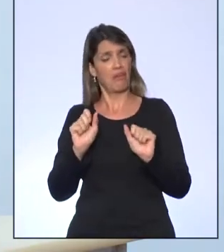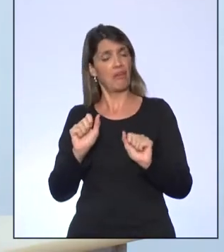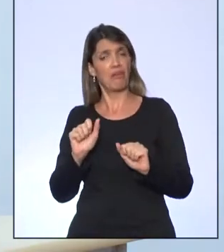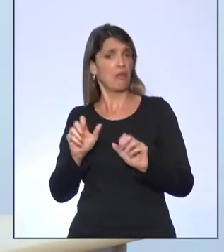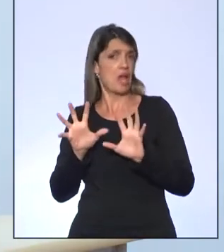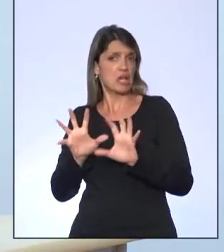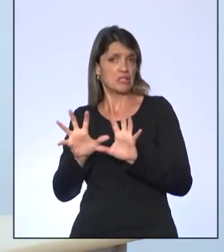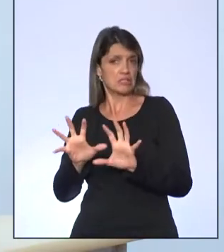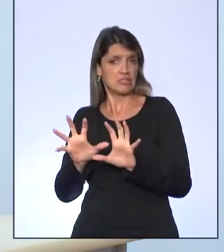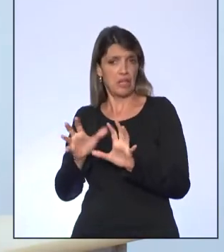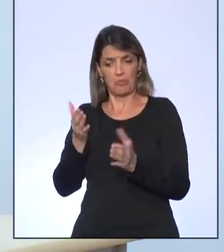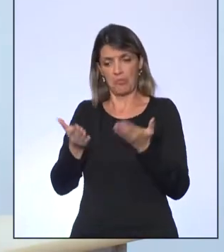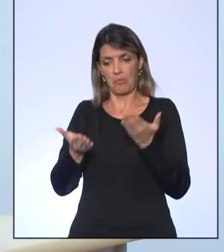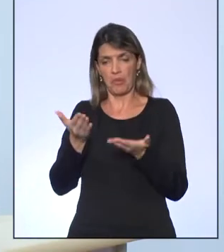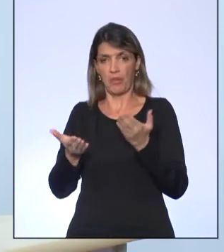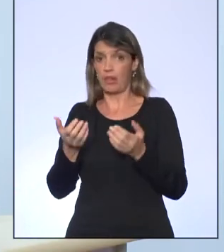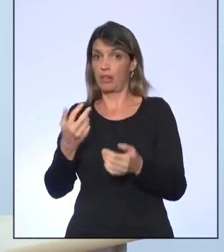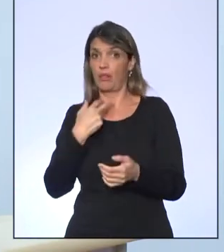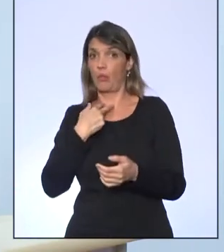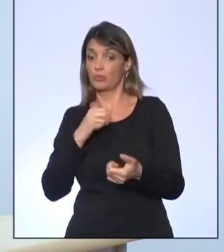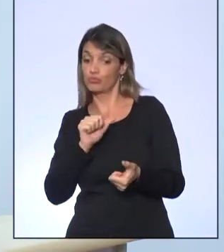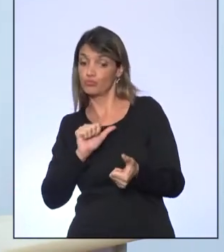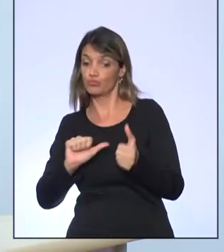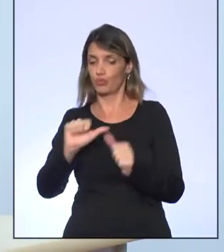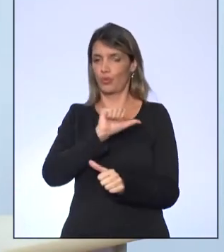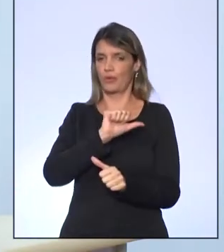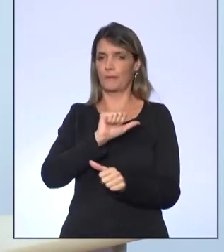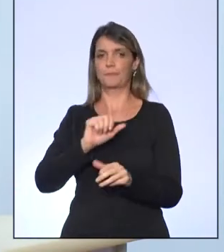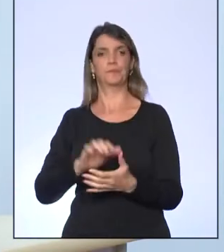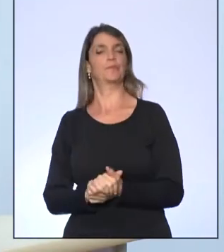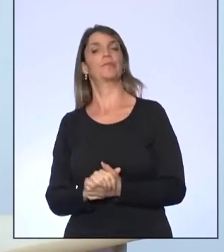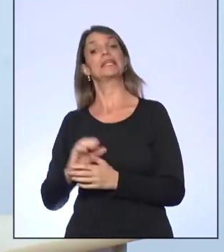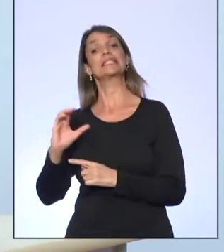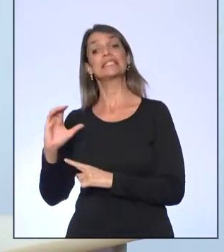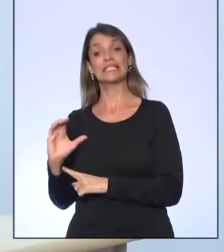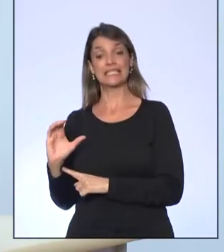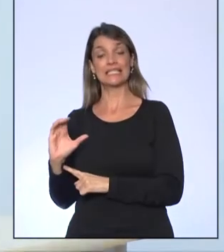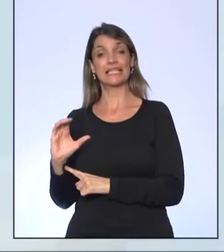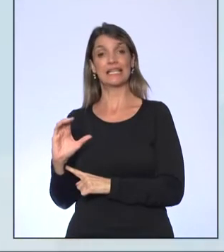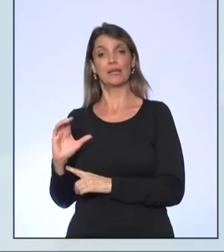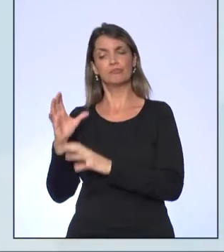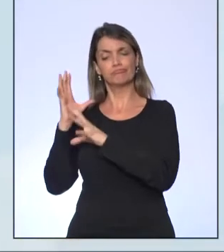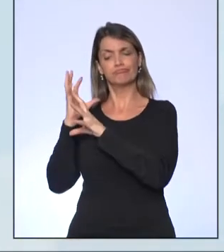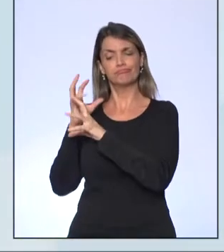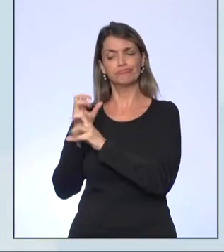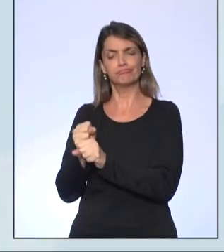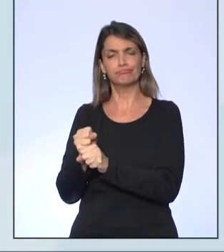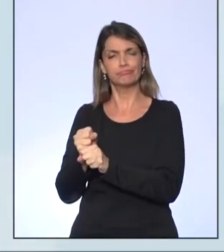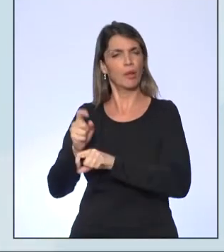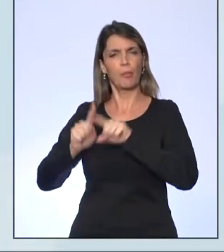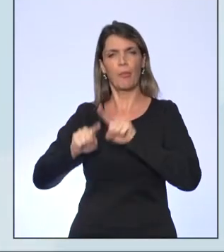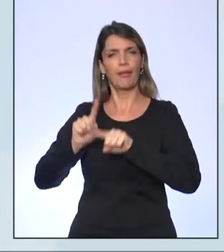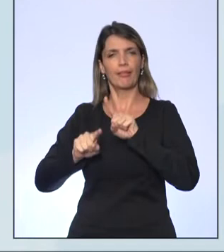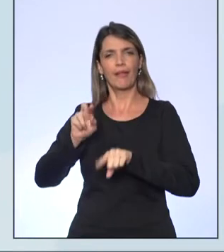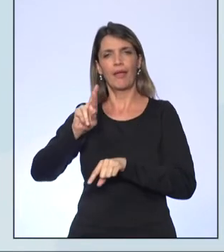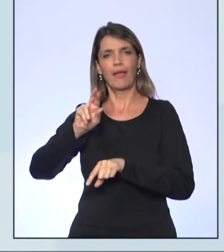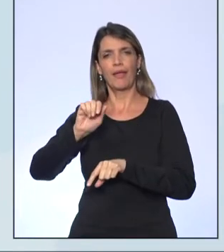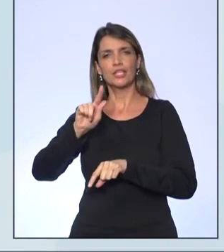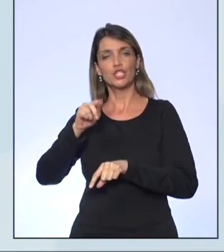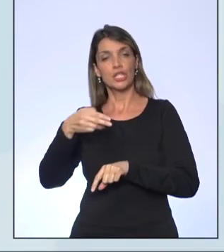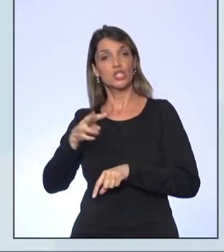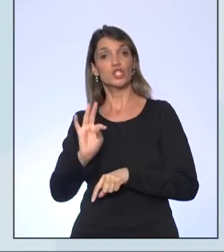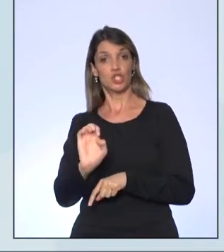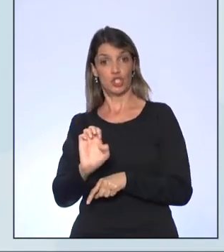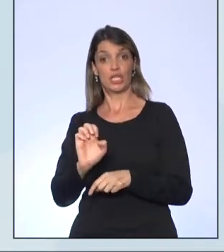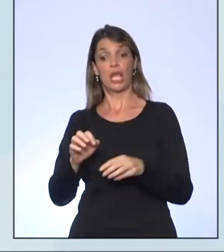a reação de equilíbrio. Não pode haver essa troca. Na C, a soma das quantidades de matéria dos reagentes deve